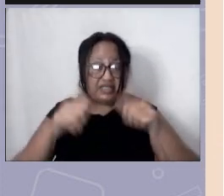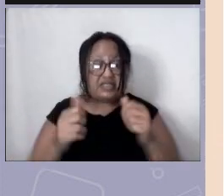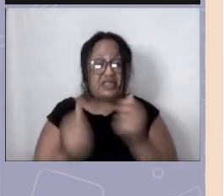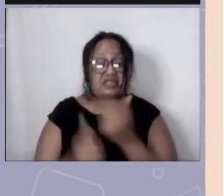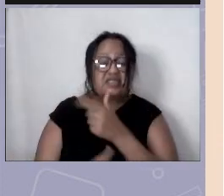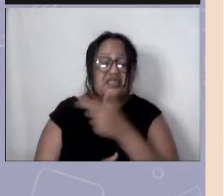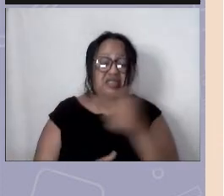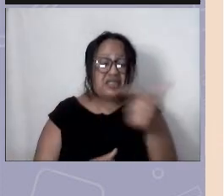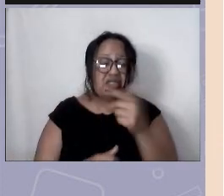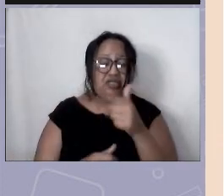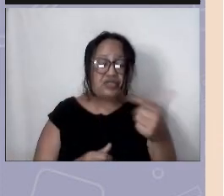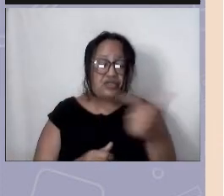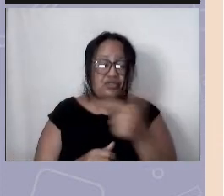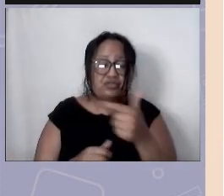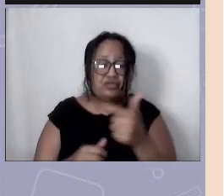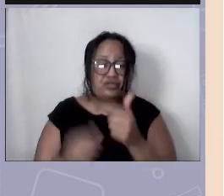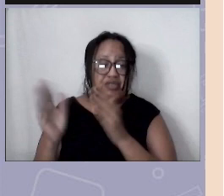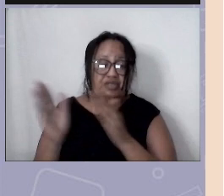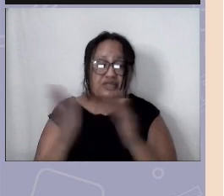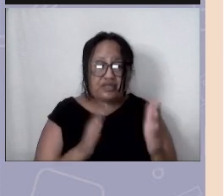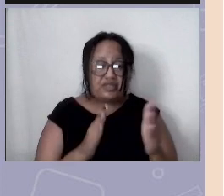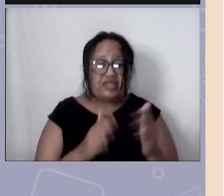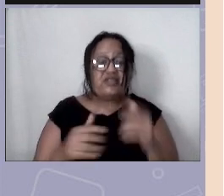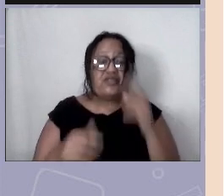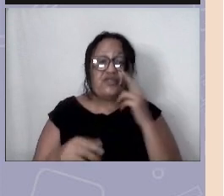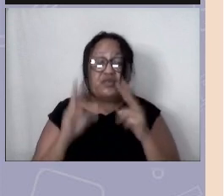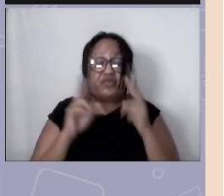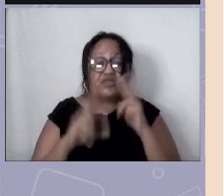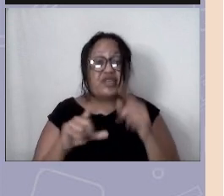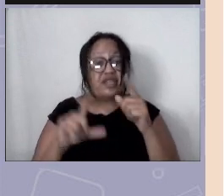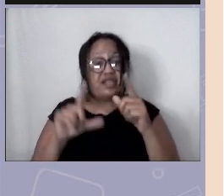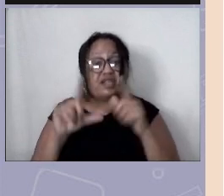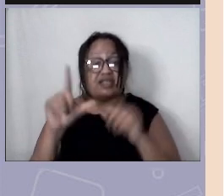vamos lá para as alternativas ver o que a questão quer saber